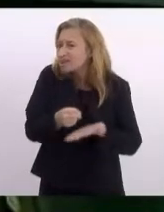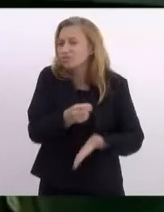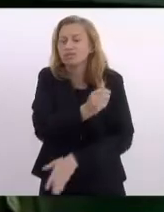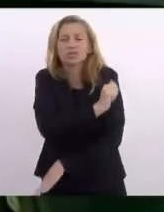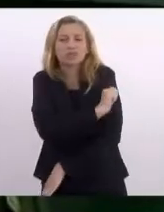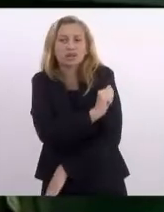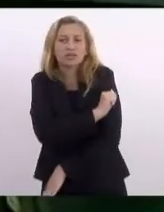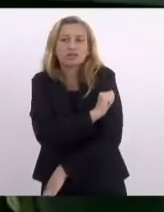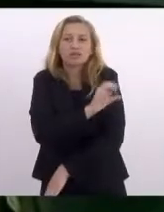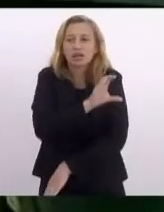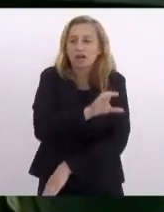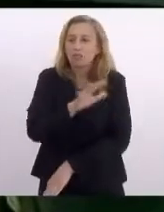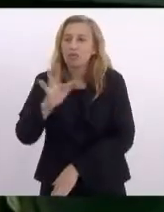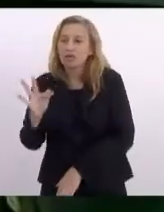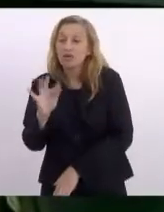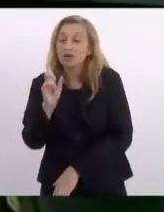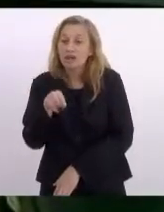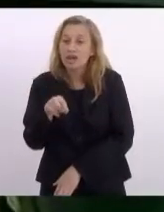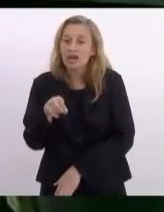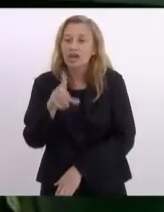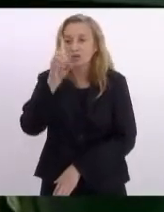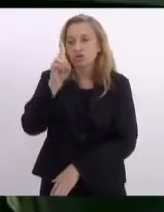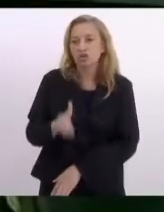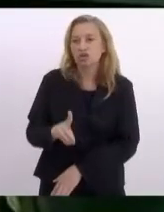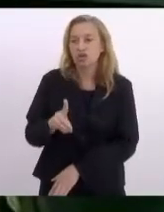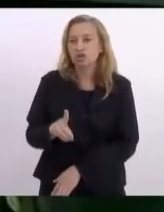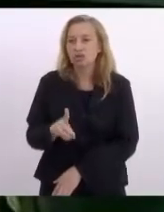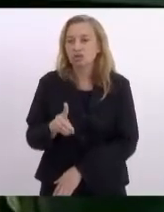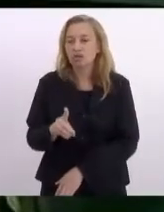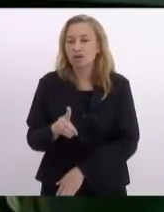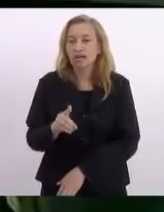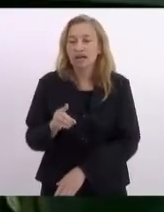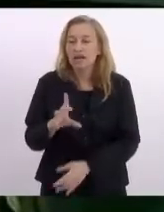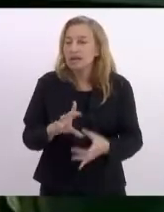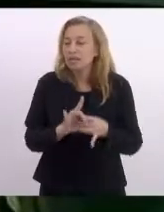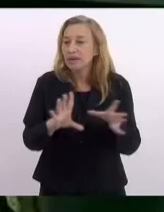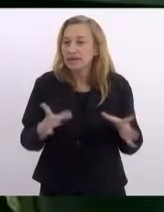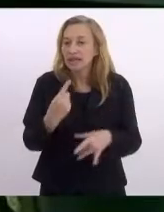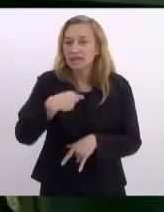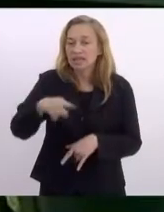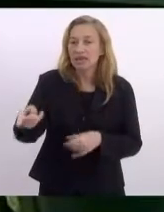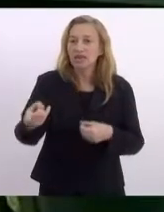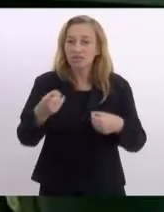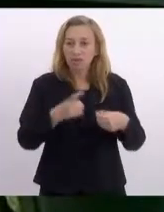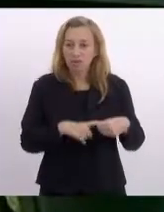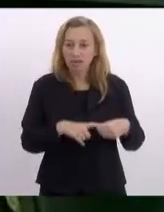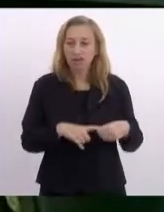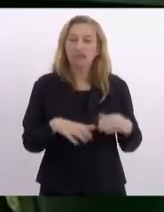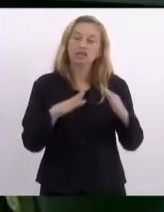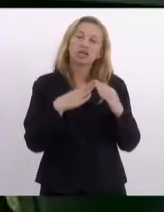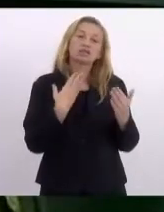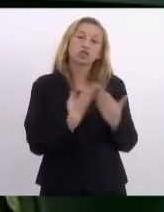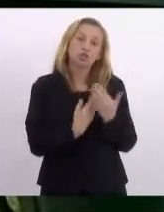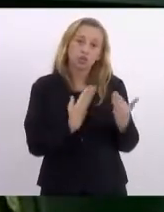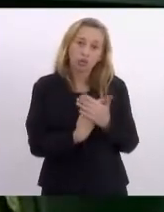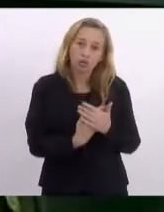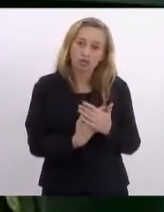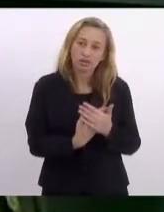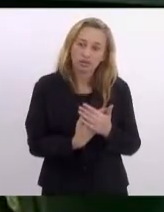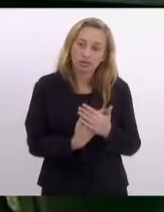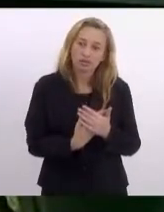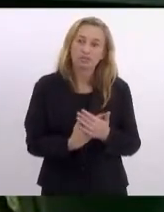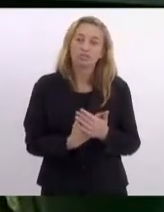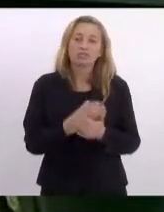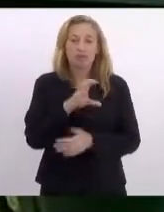alunos de Cabo Frio, que é o direito ao passe livre, o direito a ir e vir das escolas de